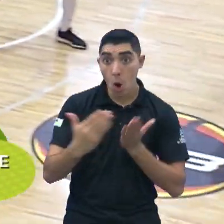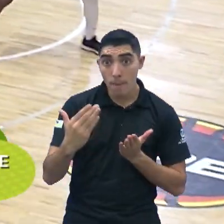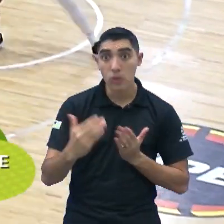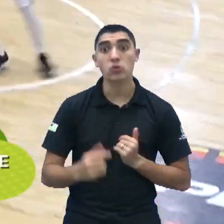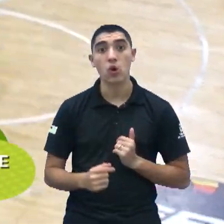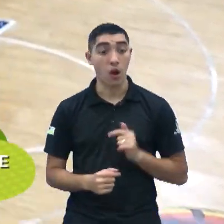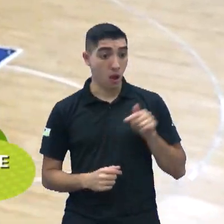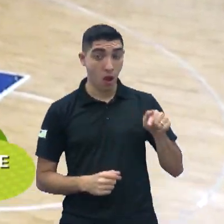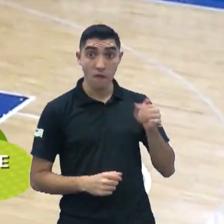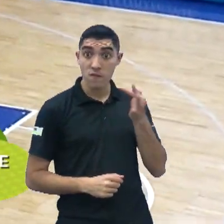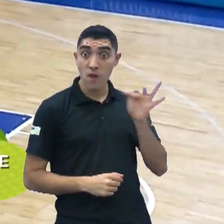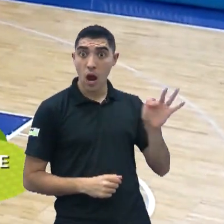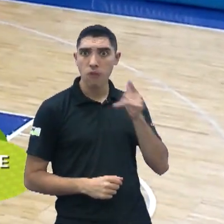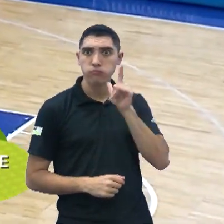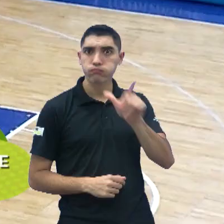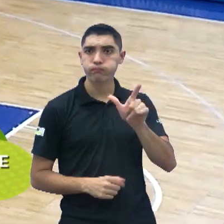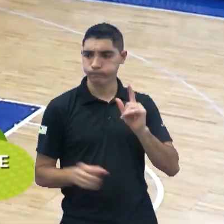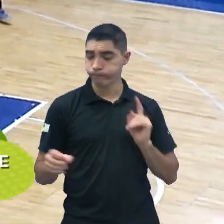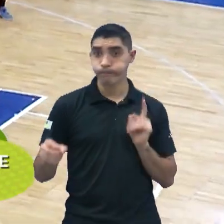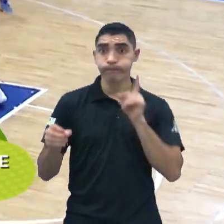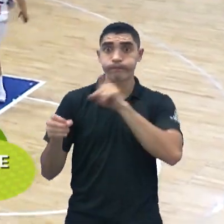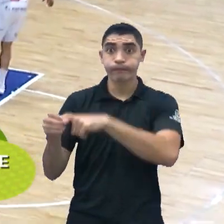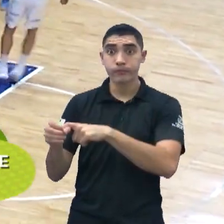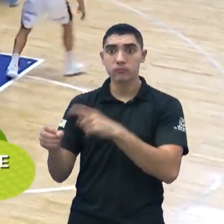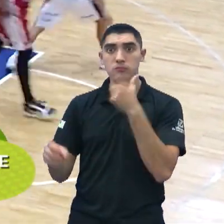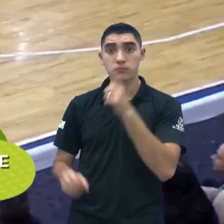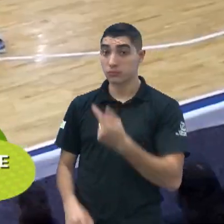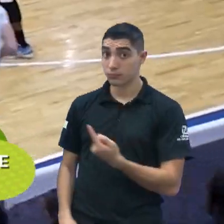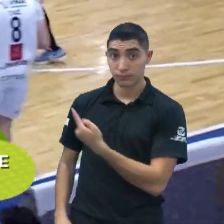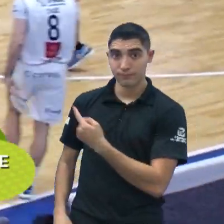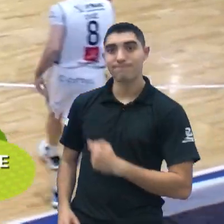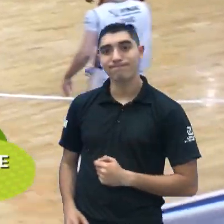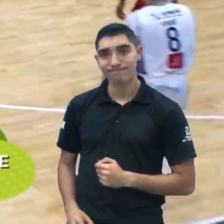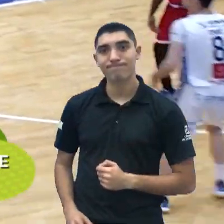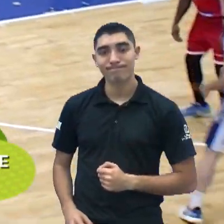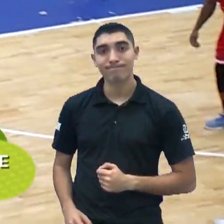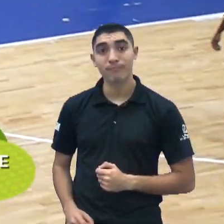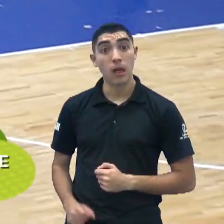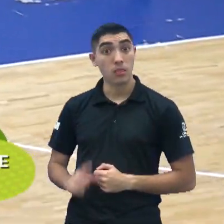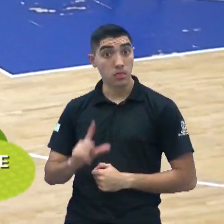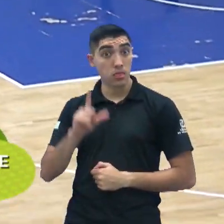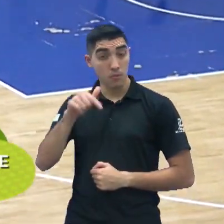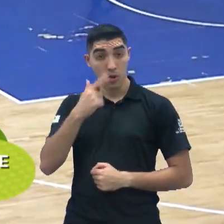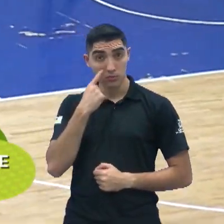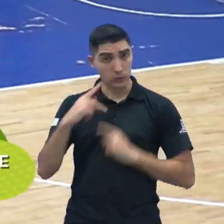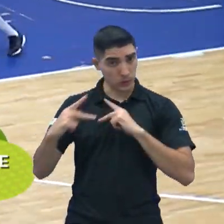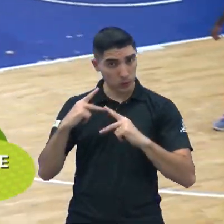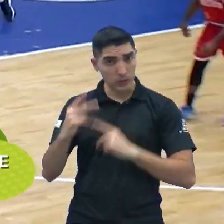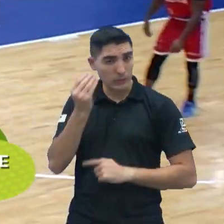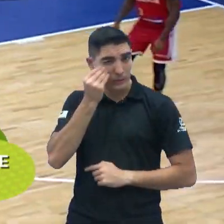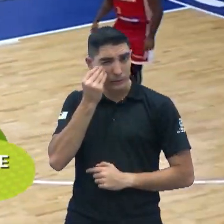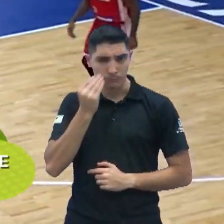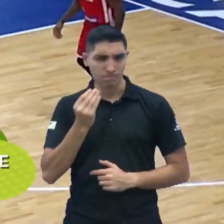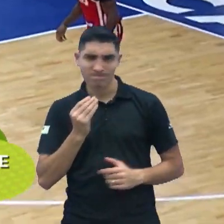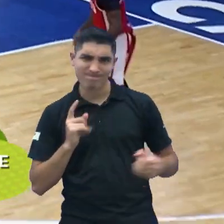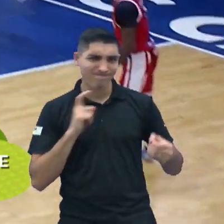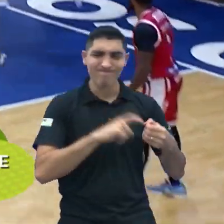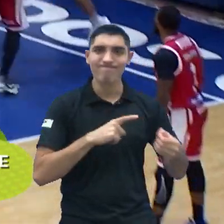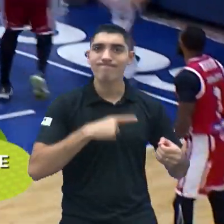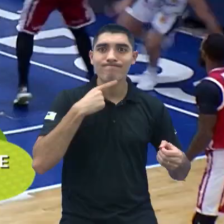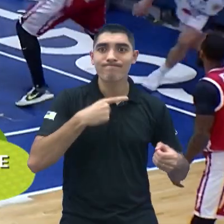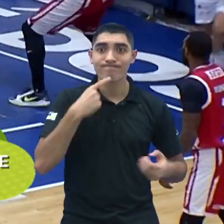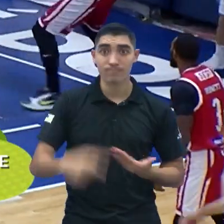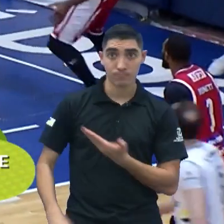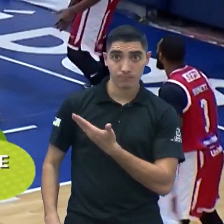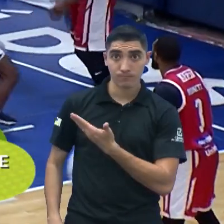visitante começou melhor e abriu o placar com o Mineiro. O ataque joseense sentia dificuldade e